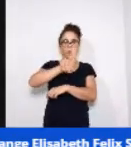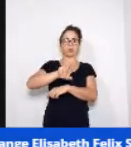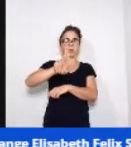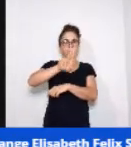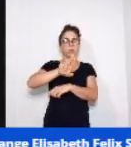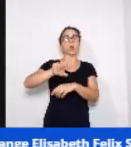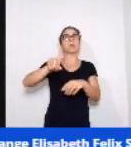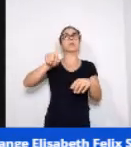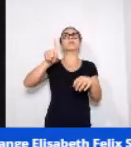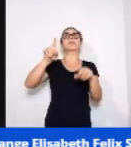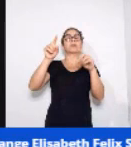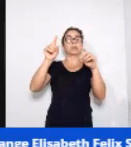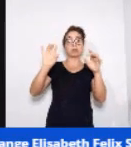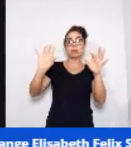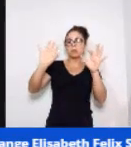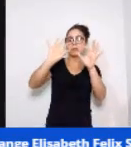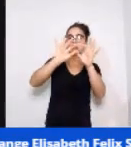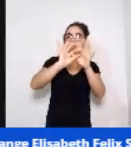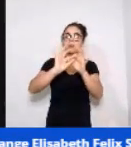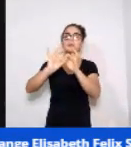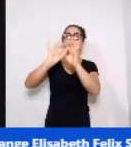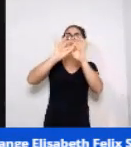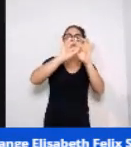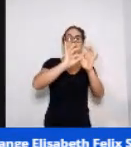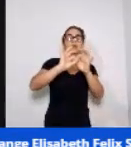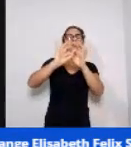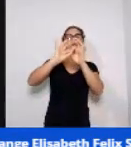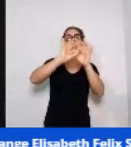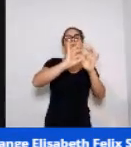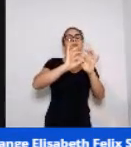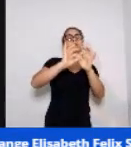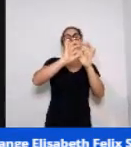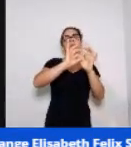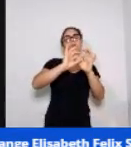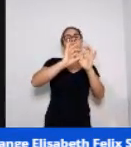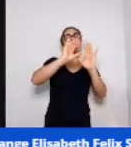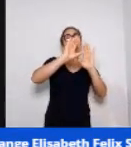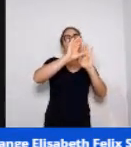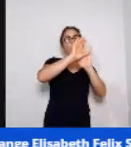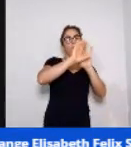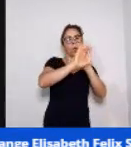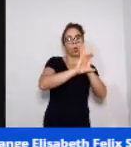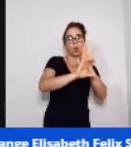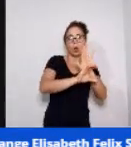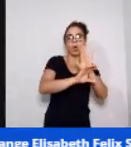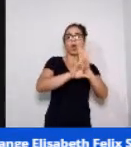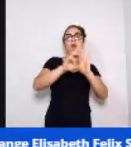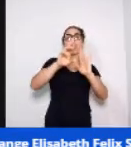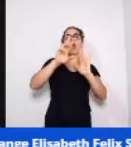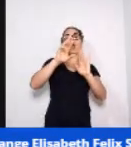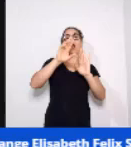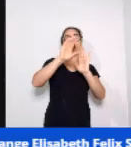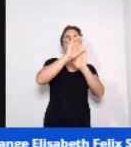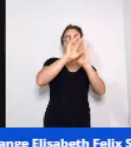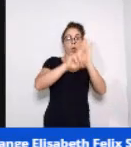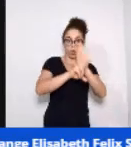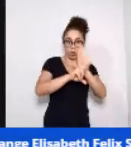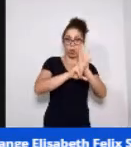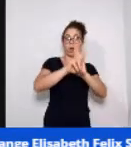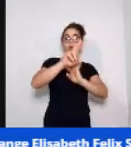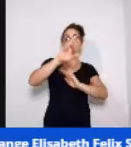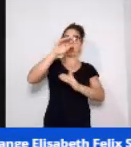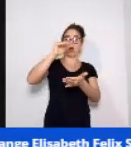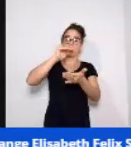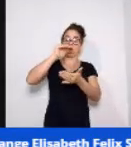o currículo da REME e que busca, através das atividades, estrategicamente